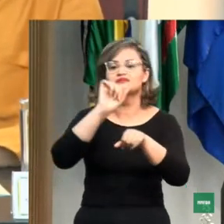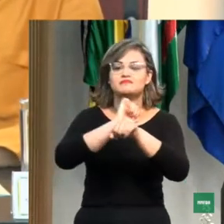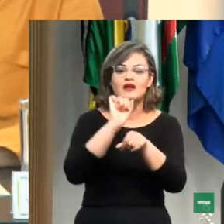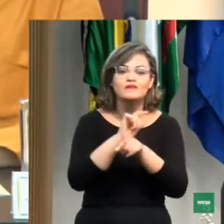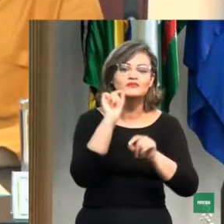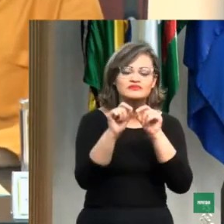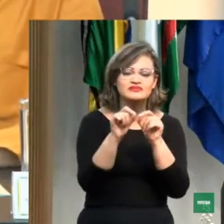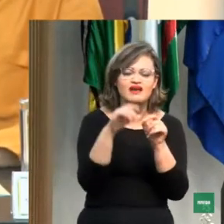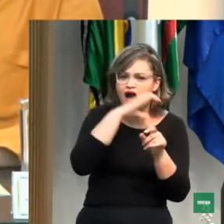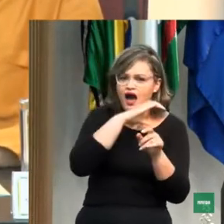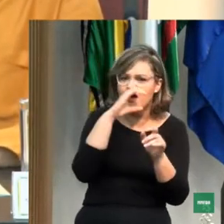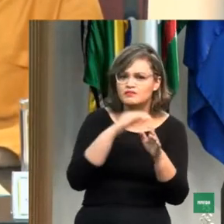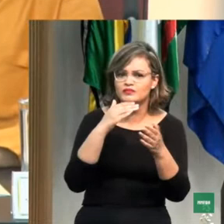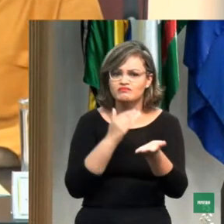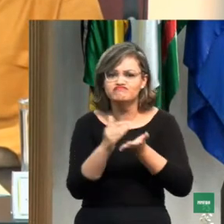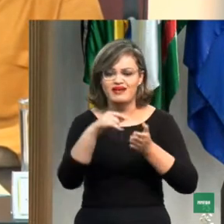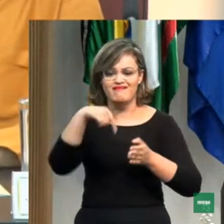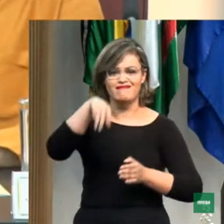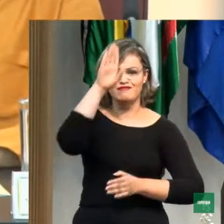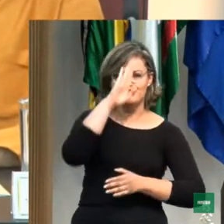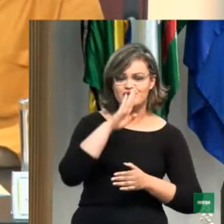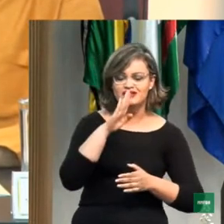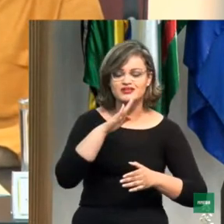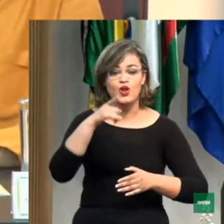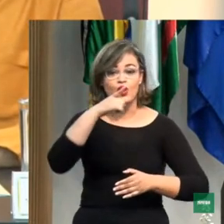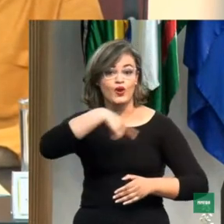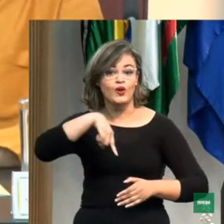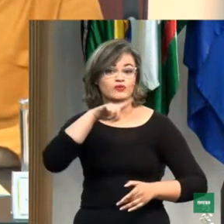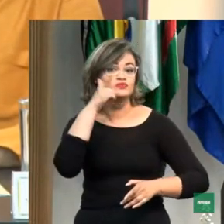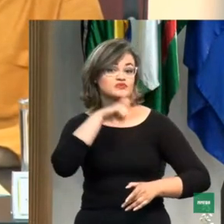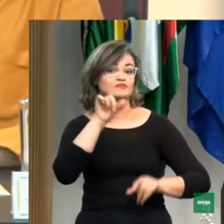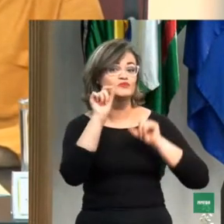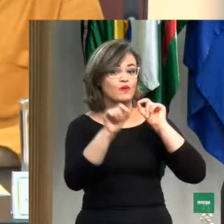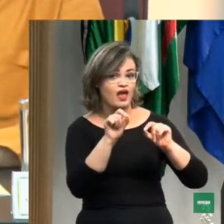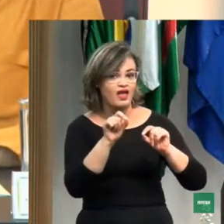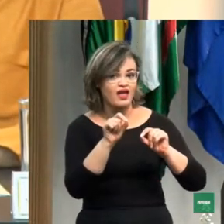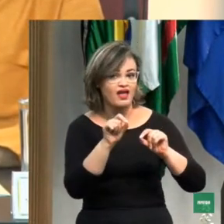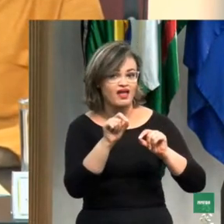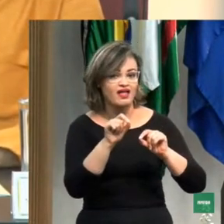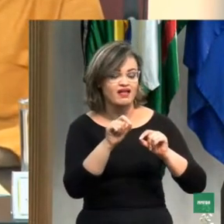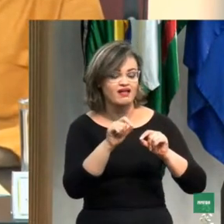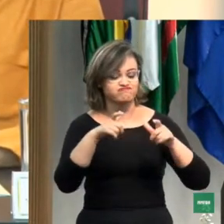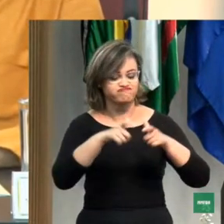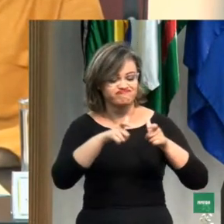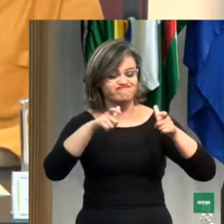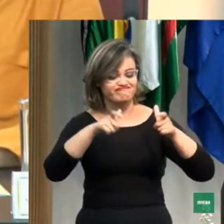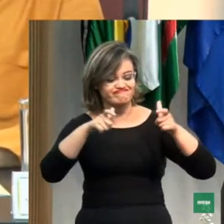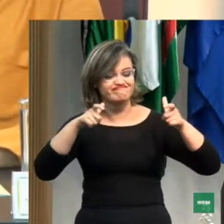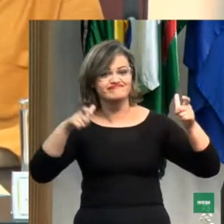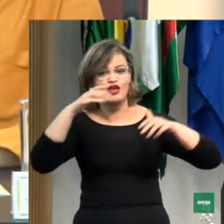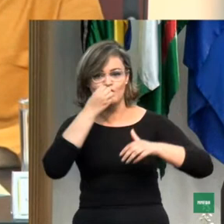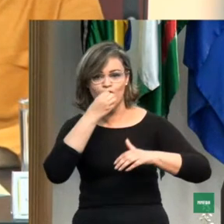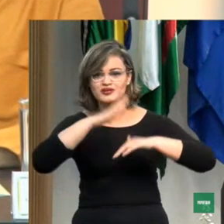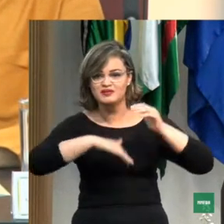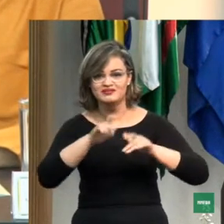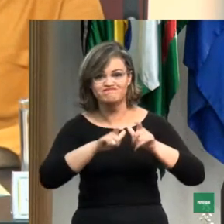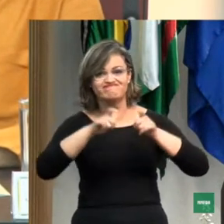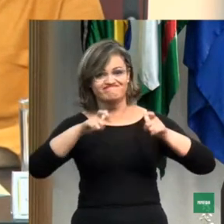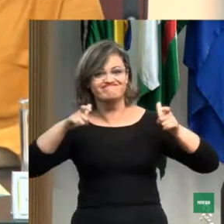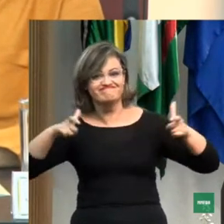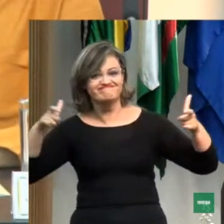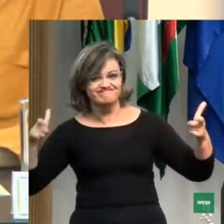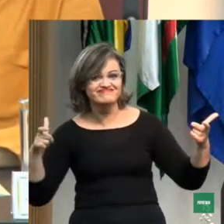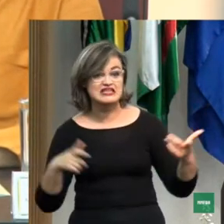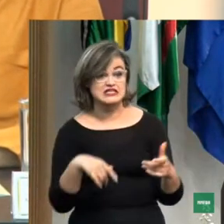no nosso Brasil nós possamos, né, replicar essas práticas. E vemos que estamos começando